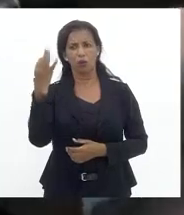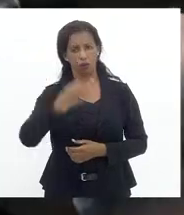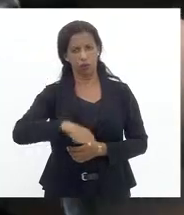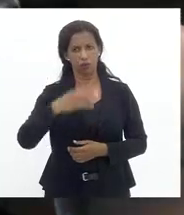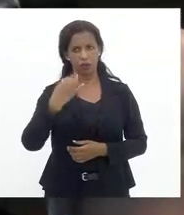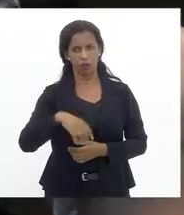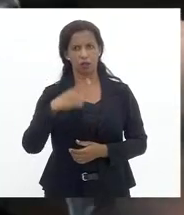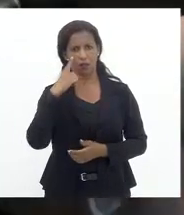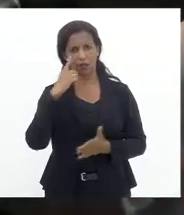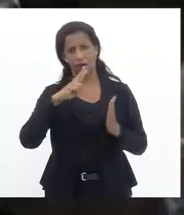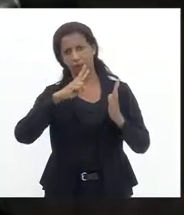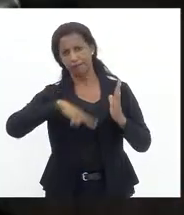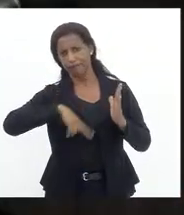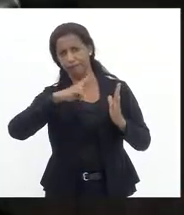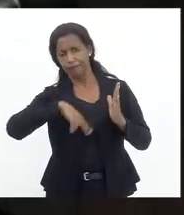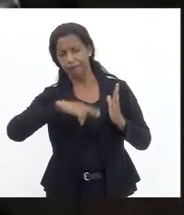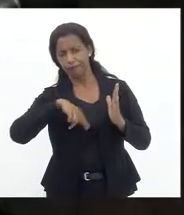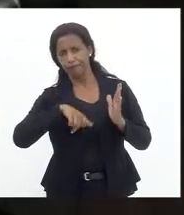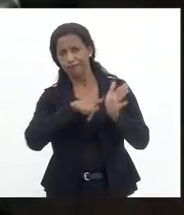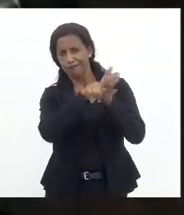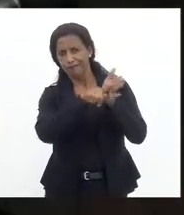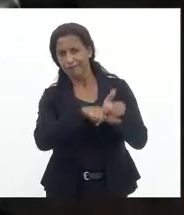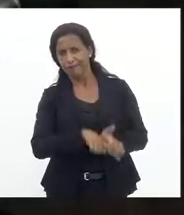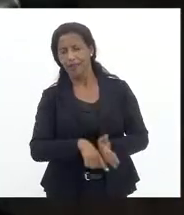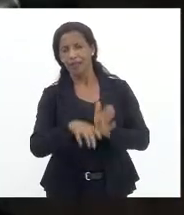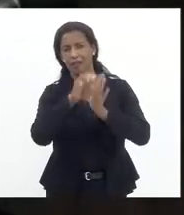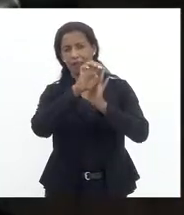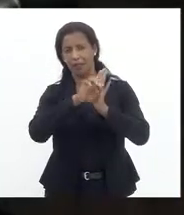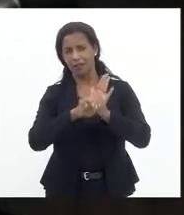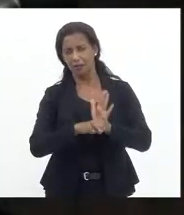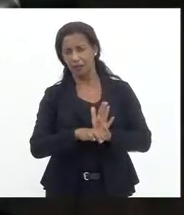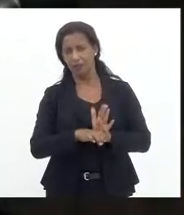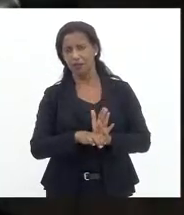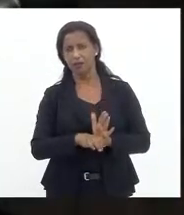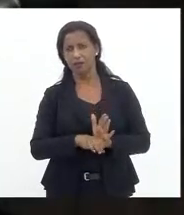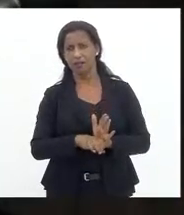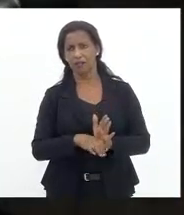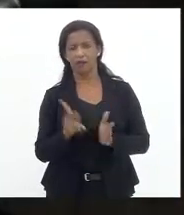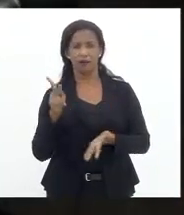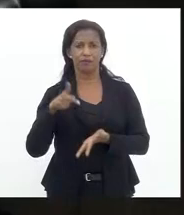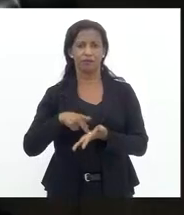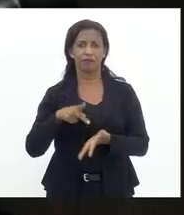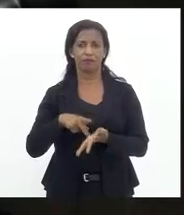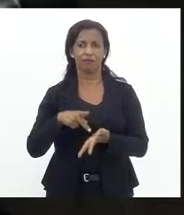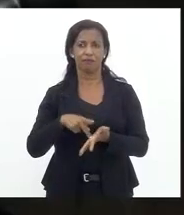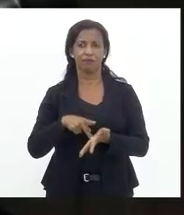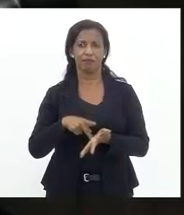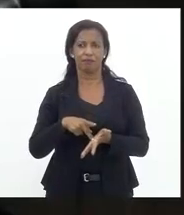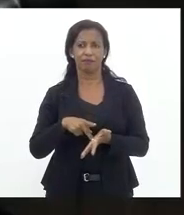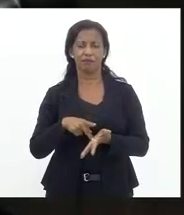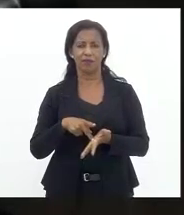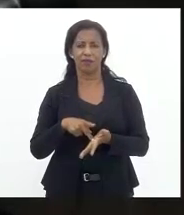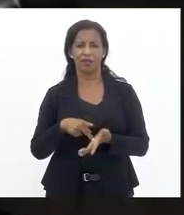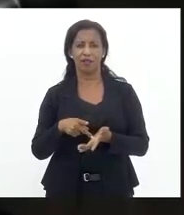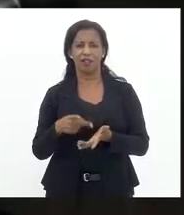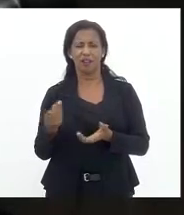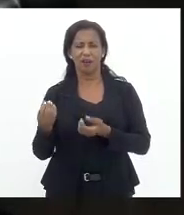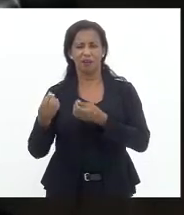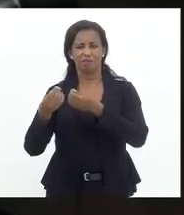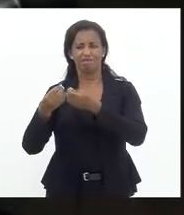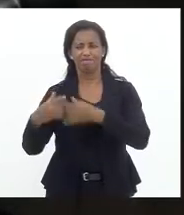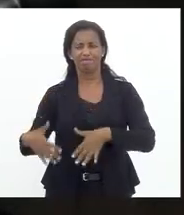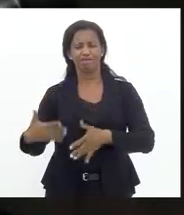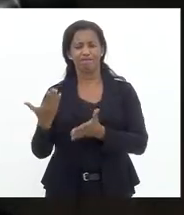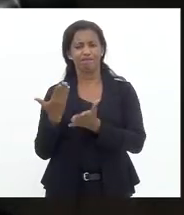vai verificar que as emendas de supressão, ela, na verdade, faz com que o projeto perca